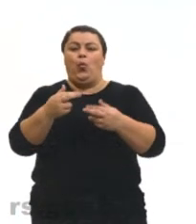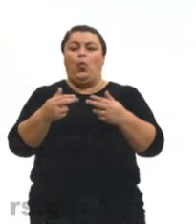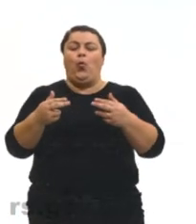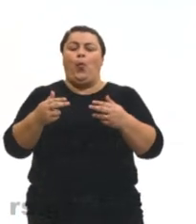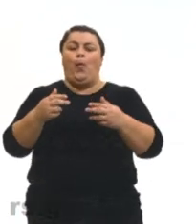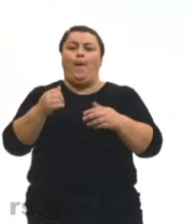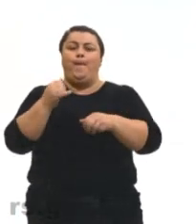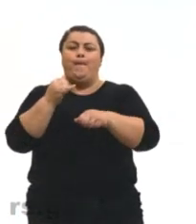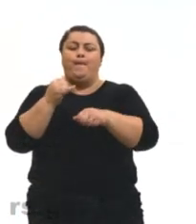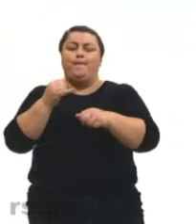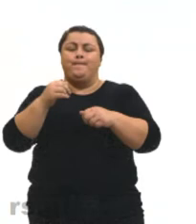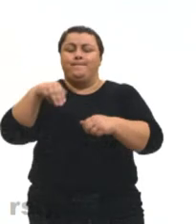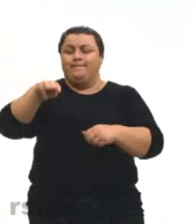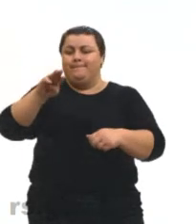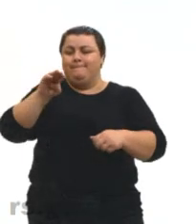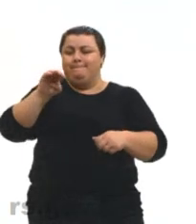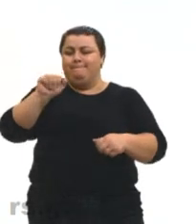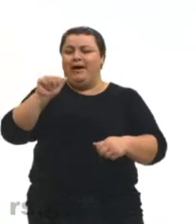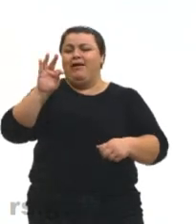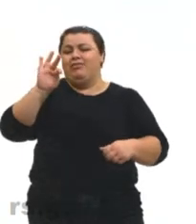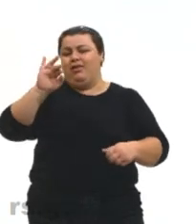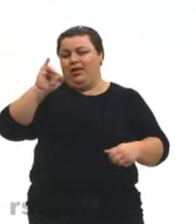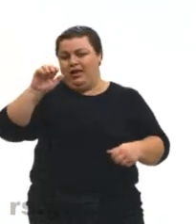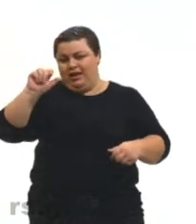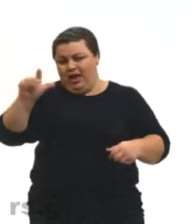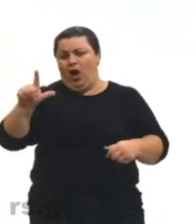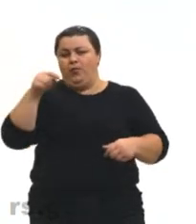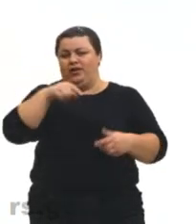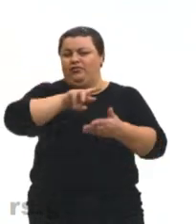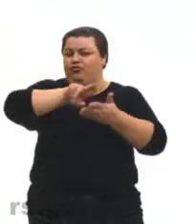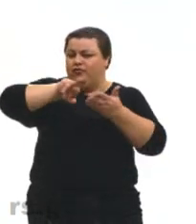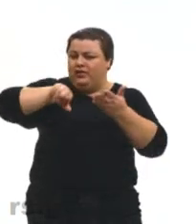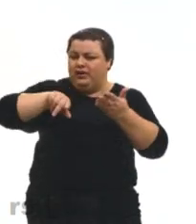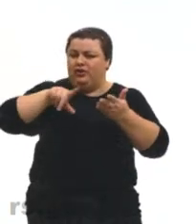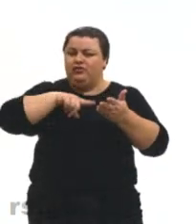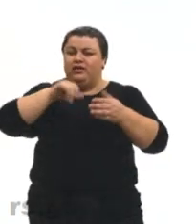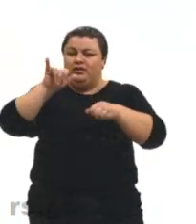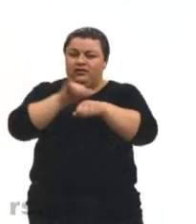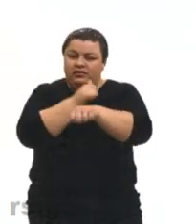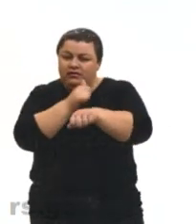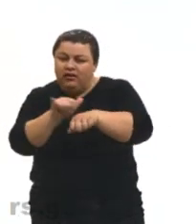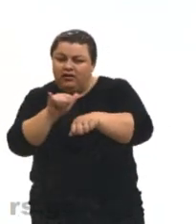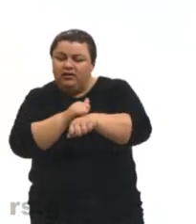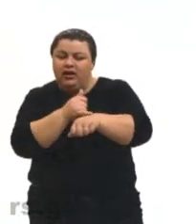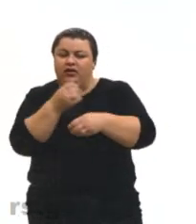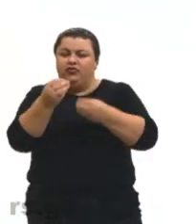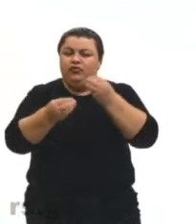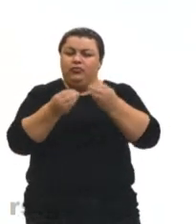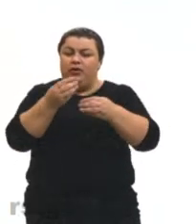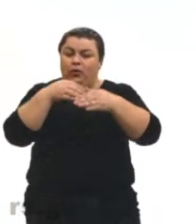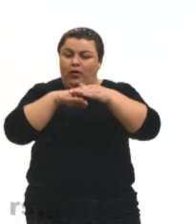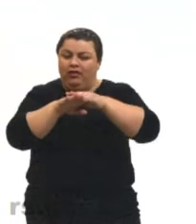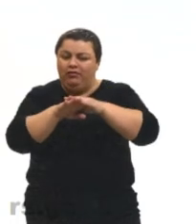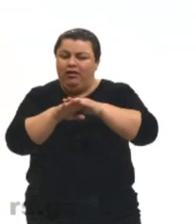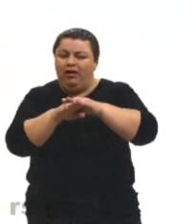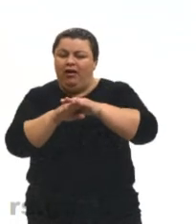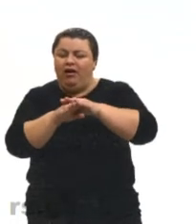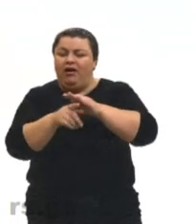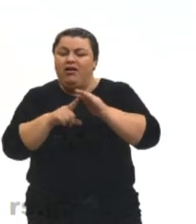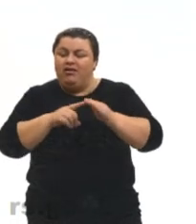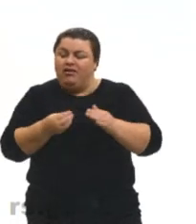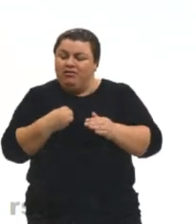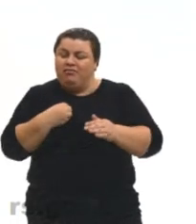de preços diferentes tipos de patrimônio a gente vai ter diferentes estrategias de conservação o